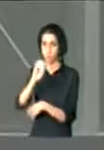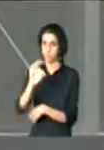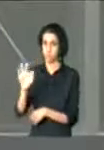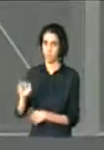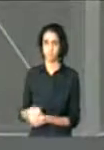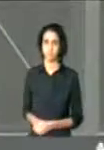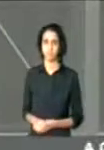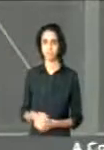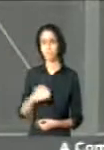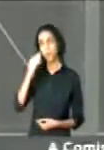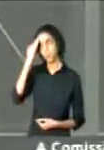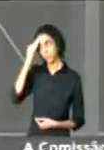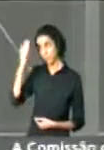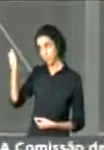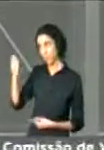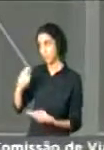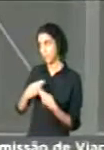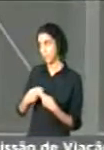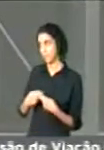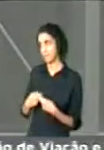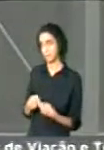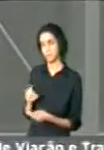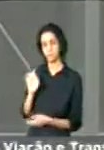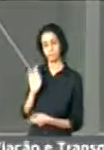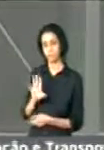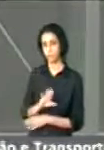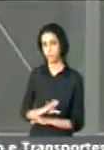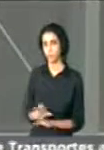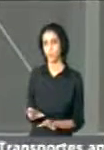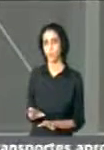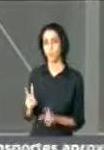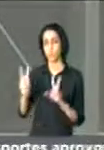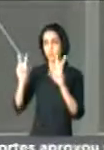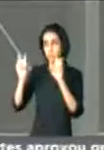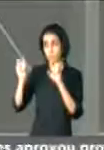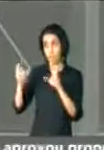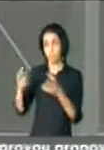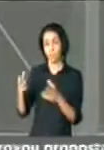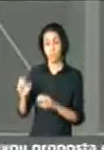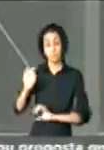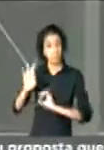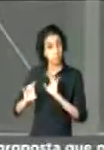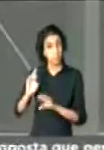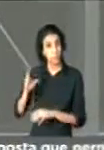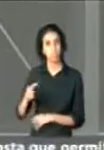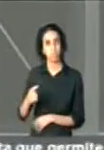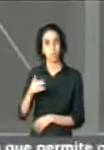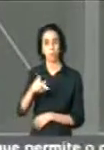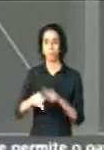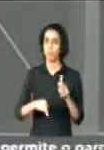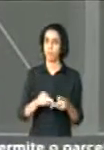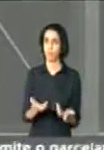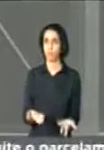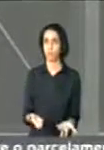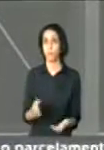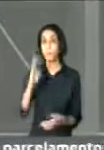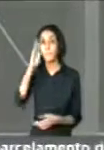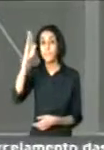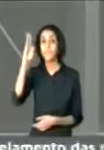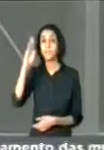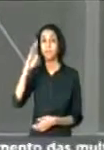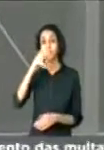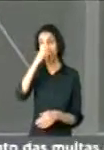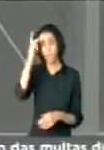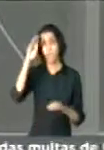Muito obrigado, presidente, pela tolerância. Eram essas minhas palavras sobre esse tema tão caro ao povo brasileiro, principalmente aos católicos, aos